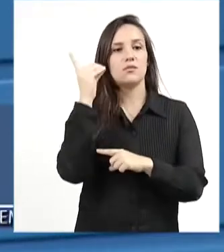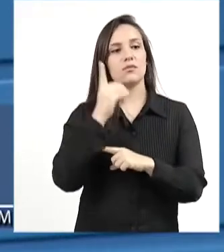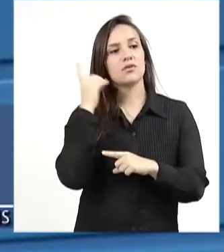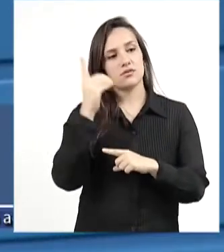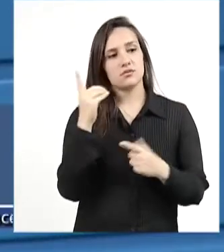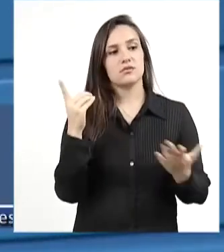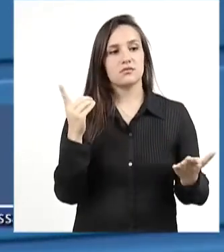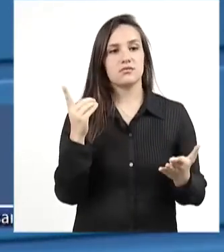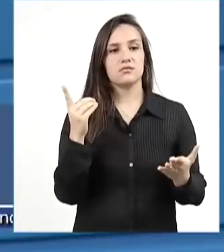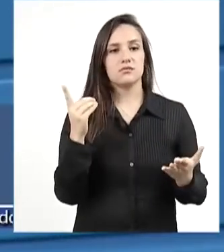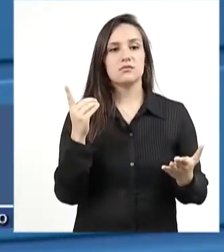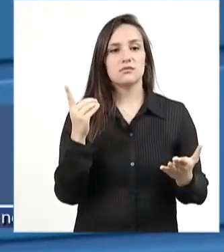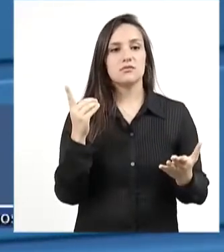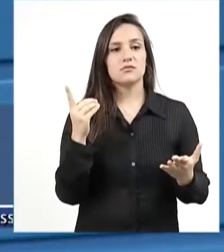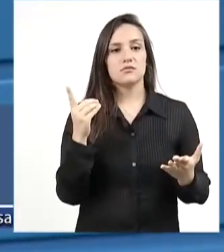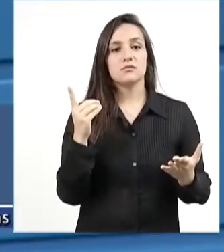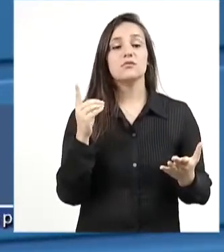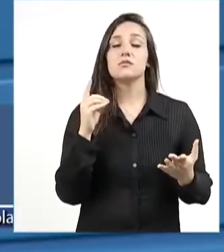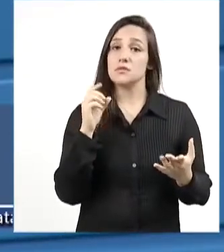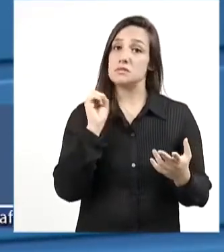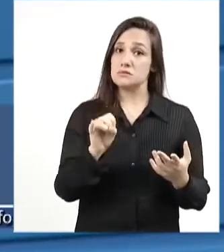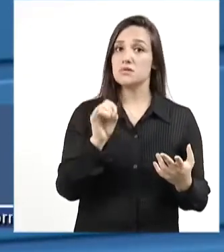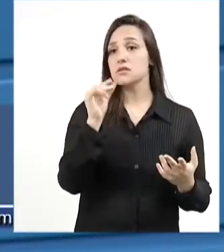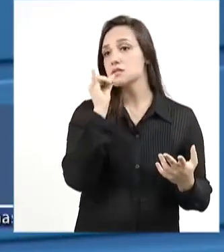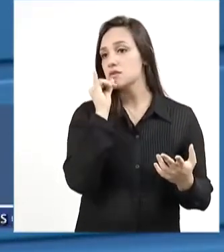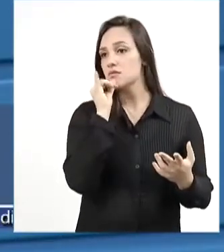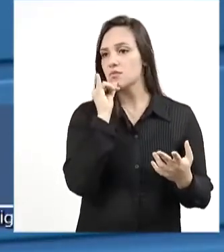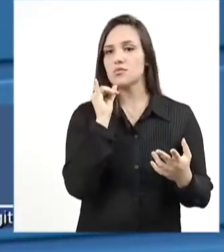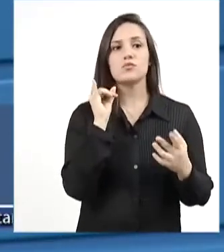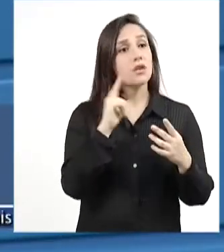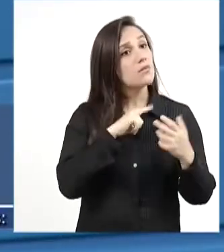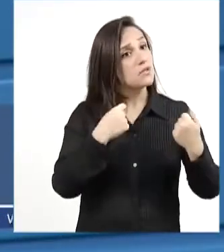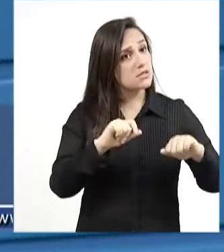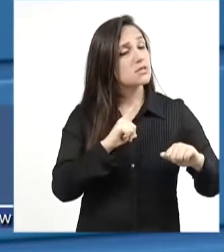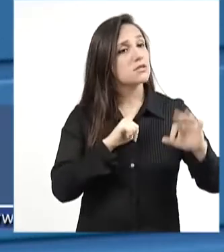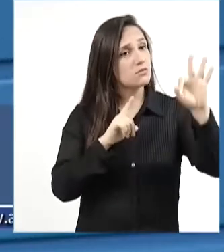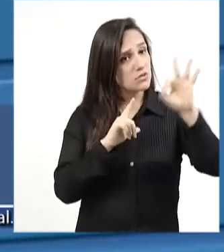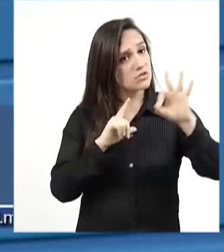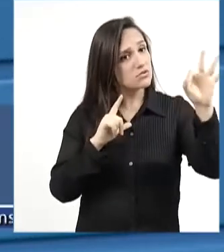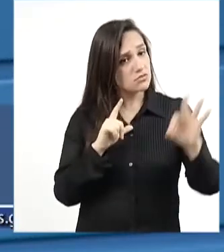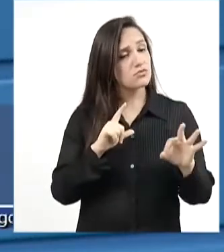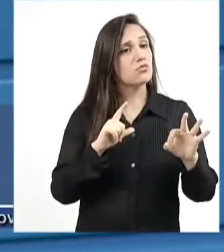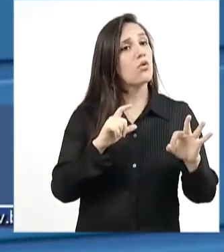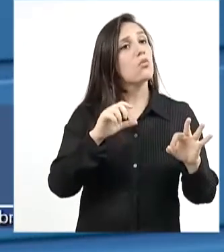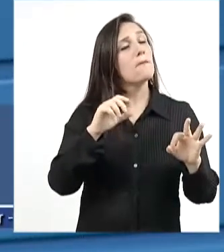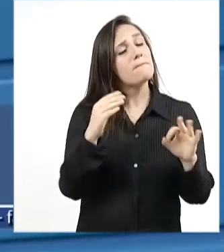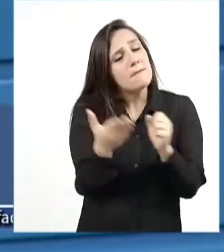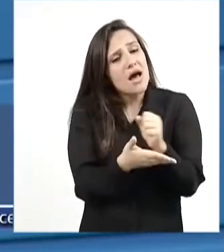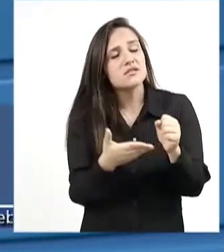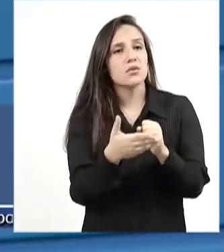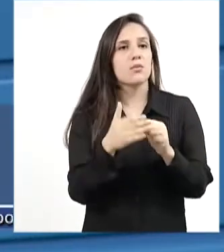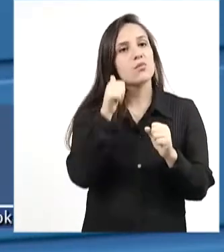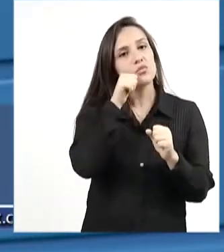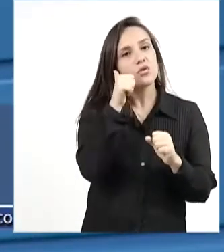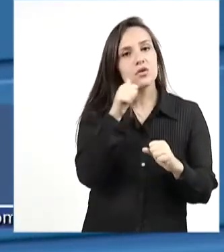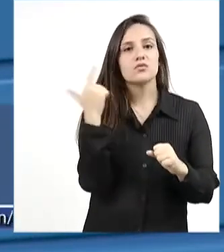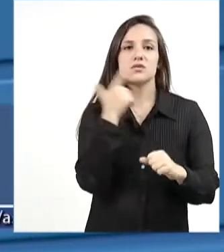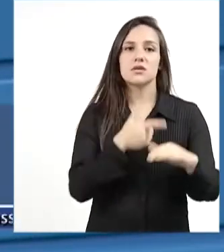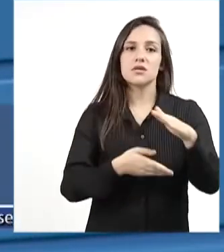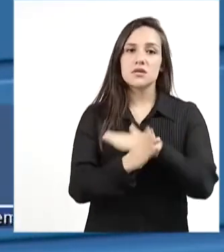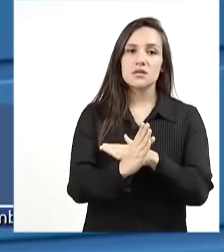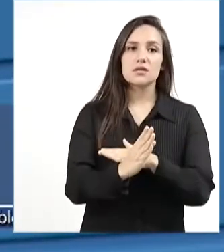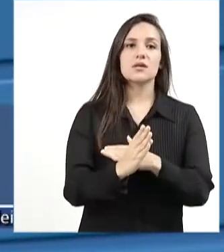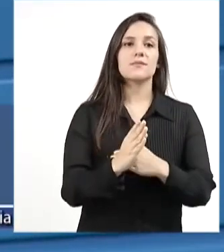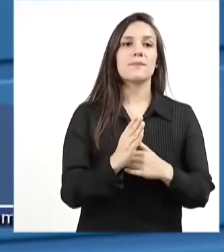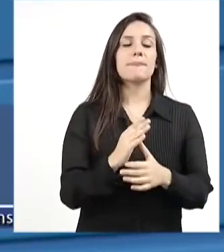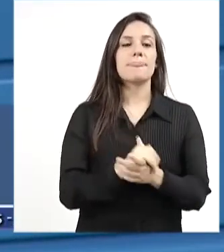sem representatividade de gênero, ou masculino ou feminino, ela terá sempre uma representatividade, e é isso que eu defendo. A gente tem questionado